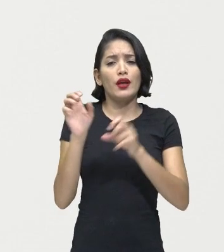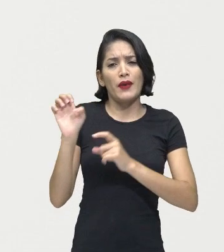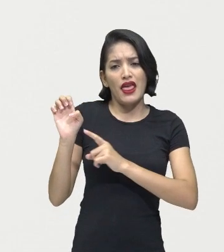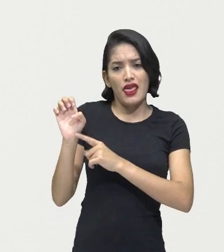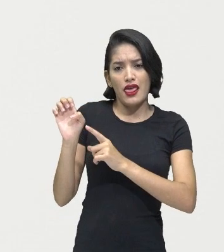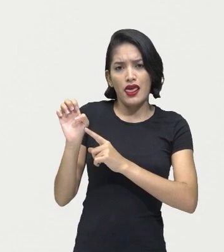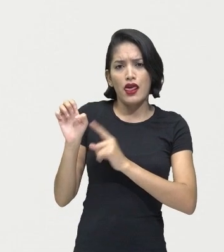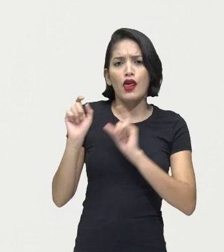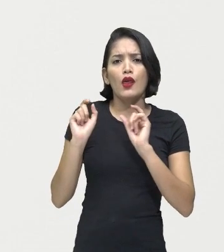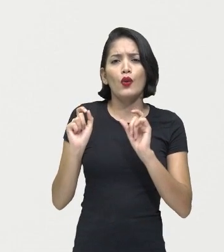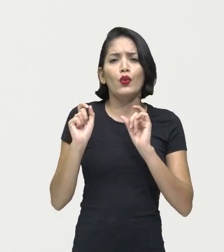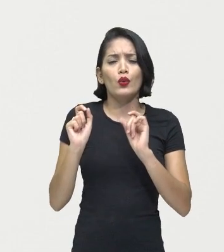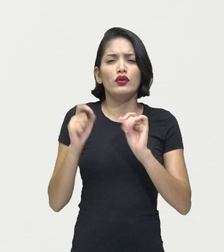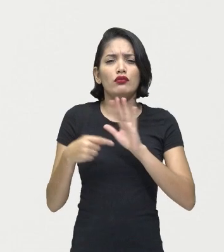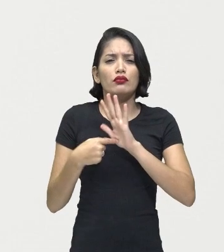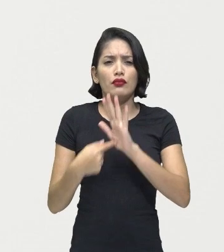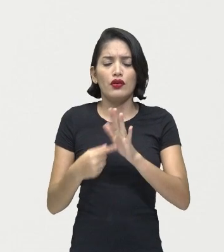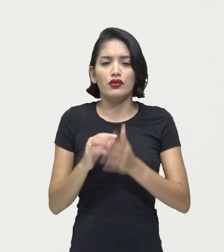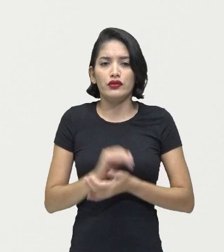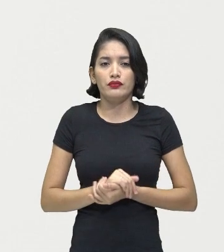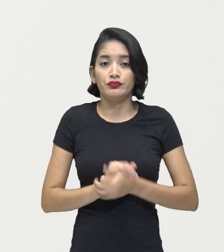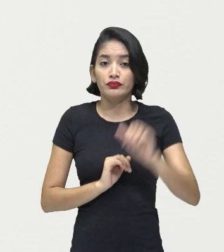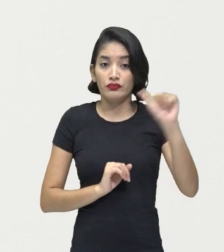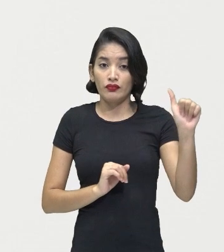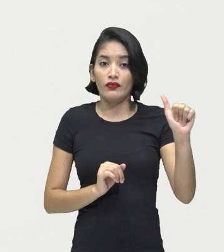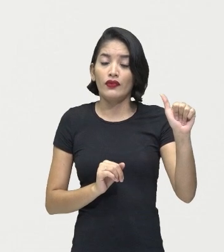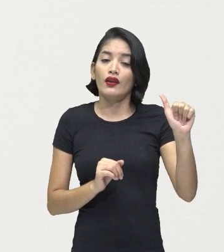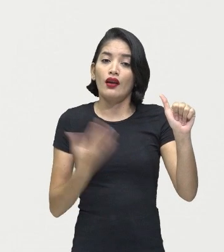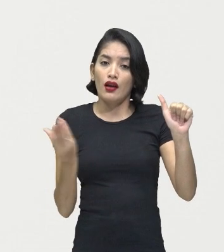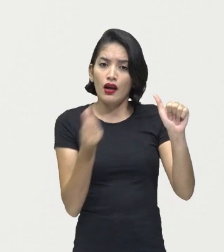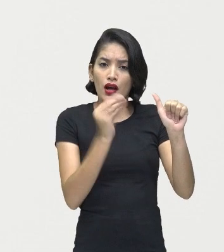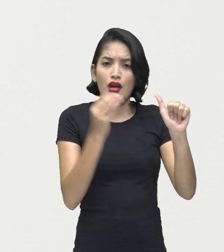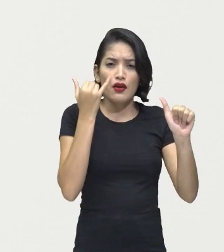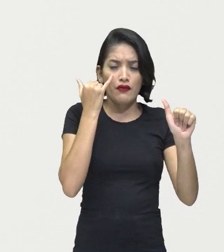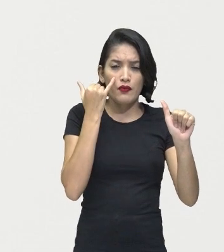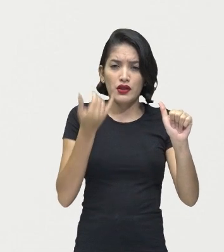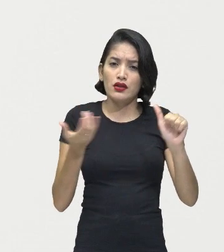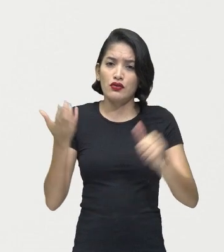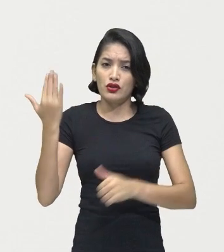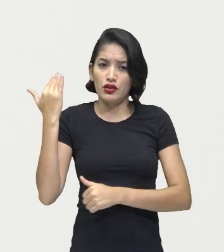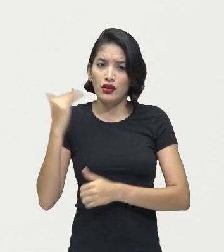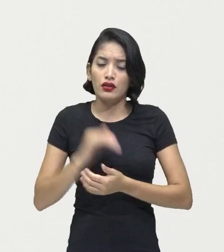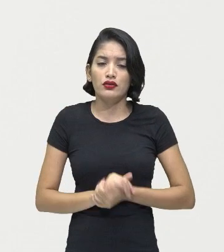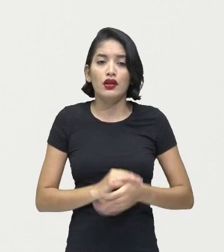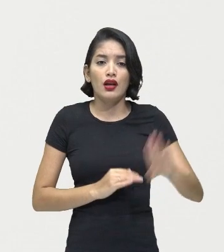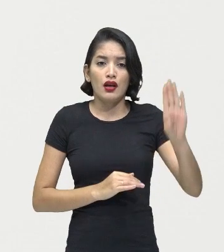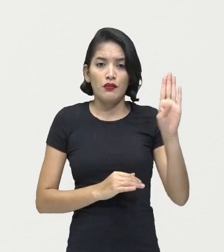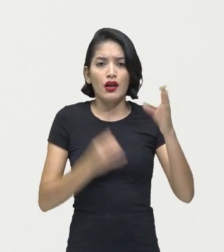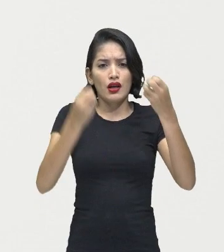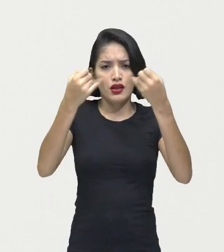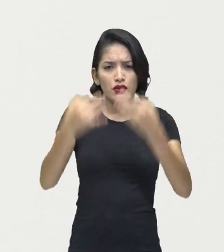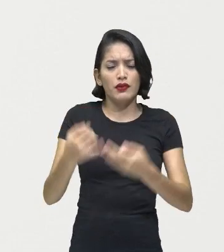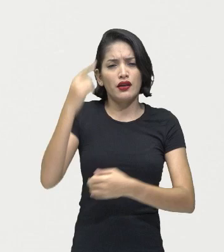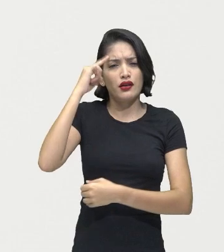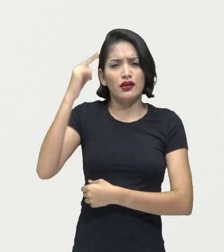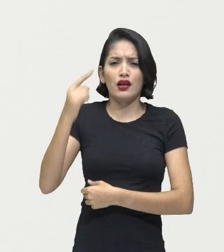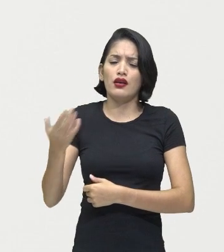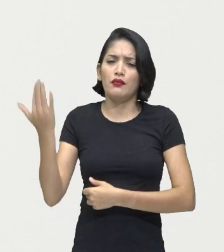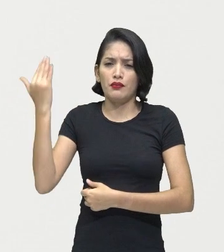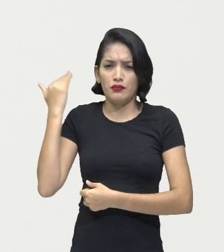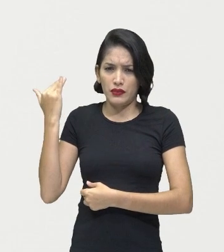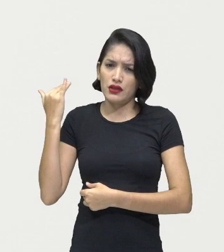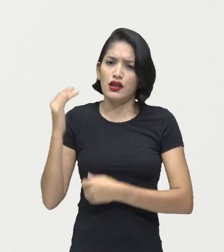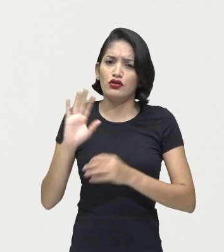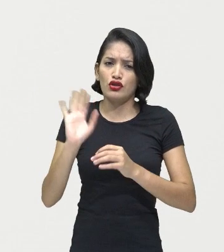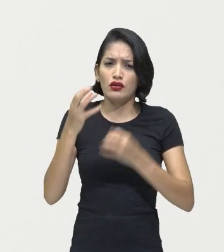aqui. Acrescenta uma informação à anterior, letra B explica a ideia anteriormente citada, C se opõe ao que foi